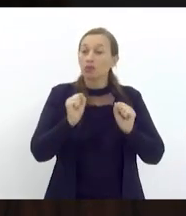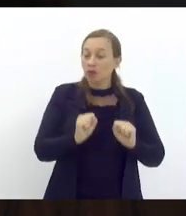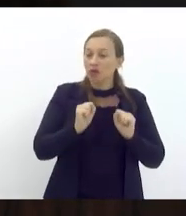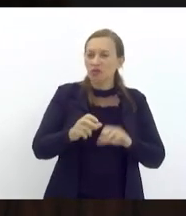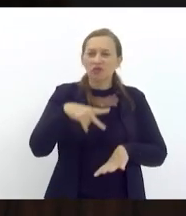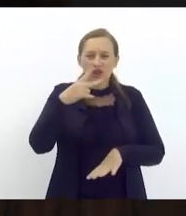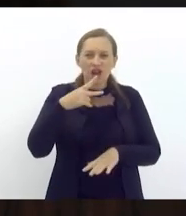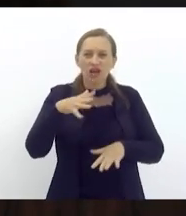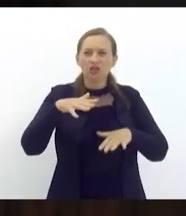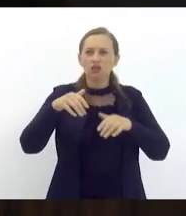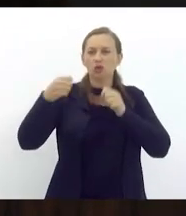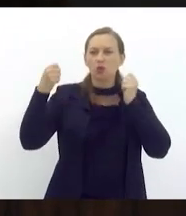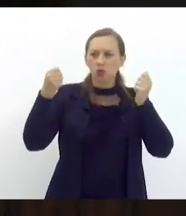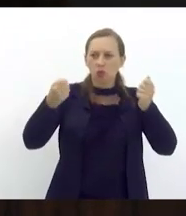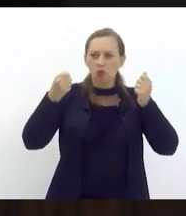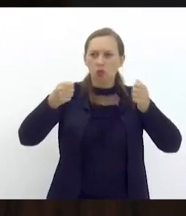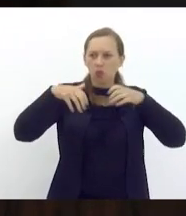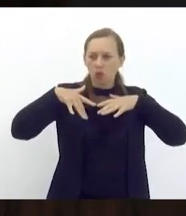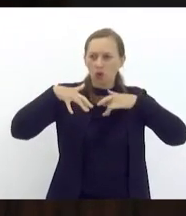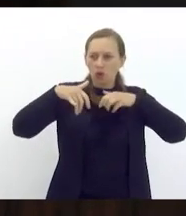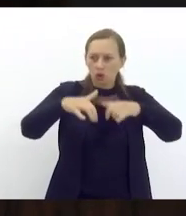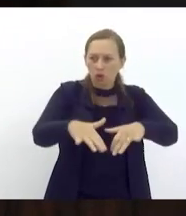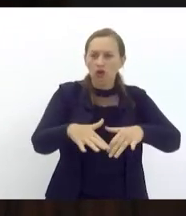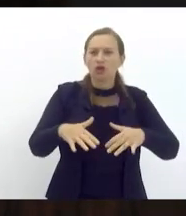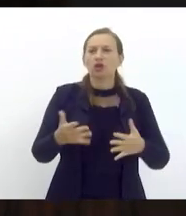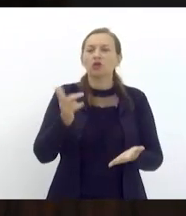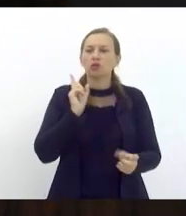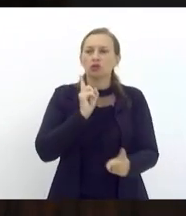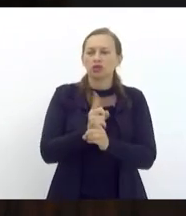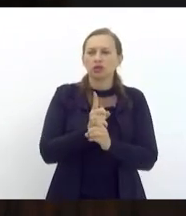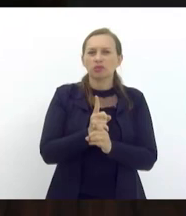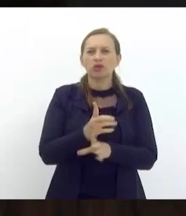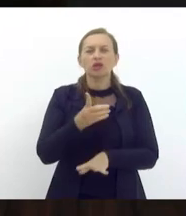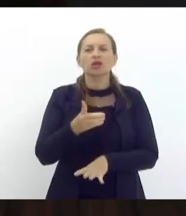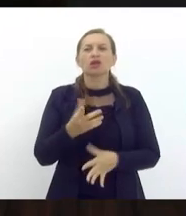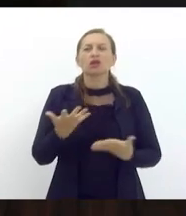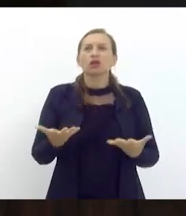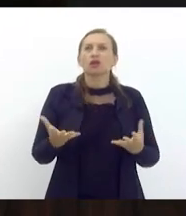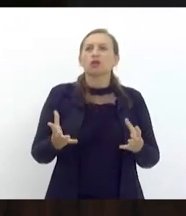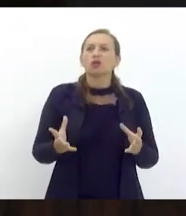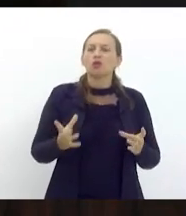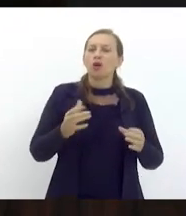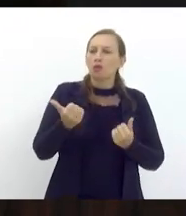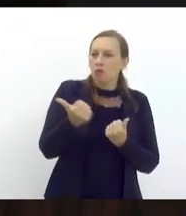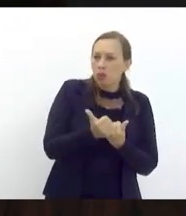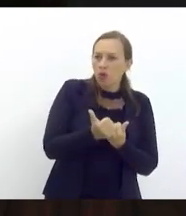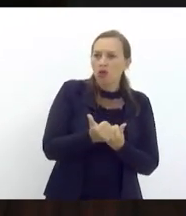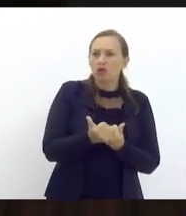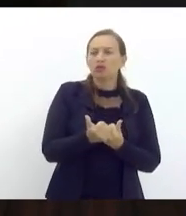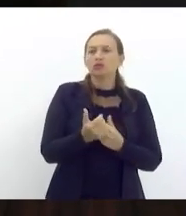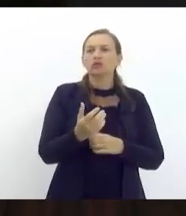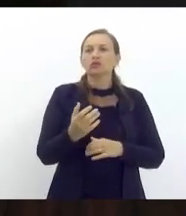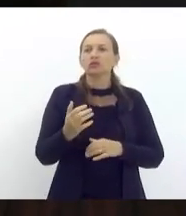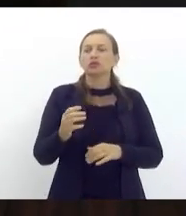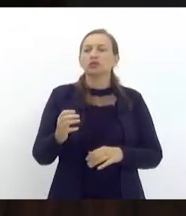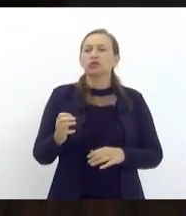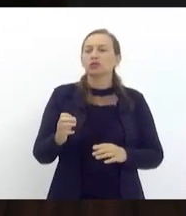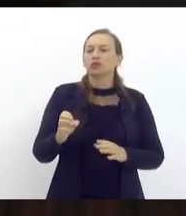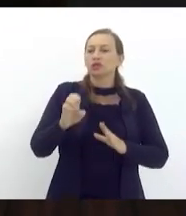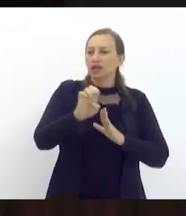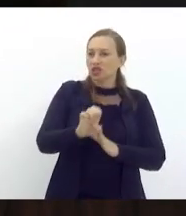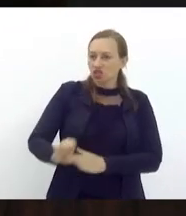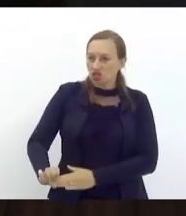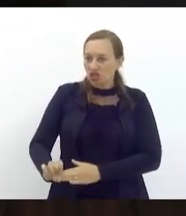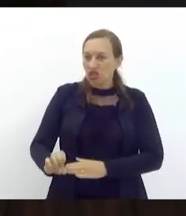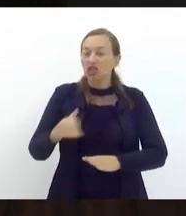sobre a manifestação E aí conclamo aqui o apoio da bancada da esquerda em especial mas não só